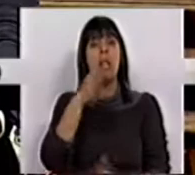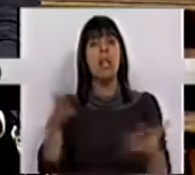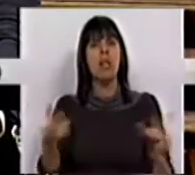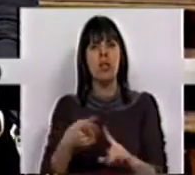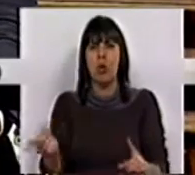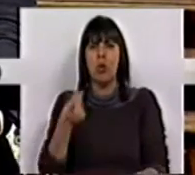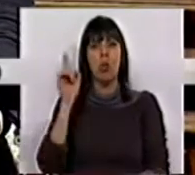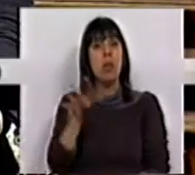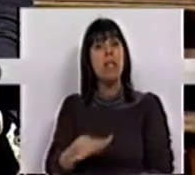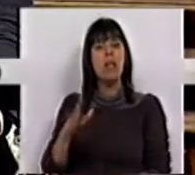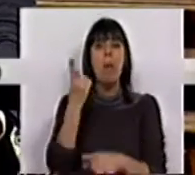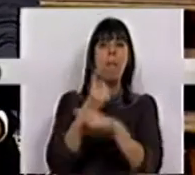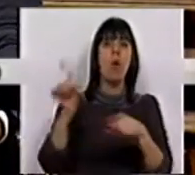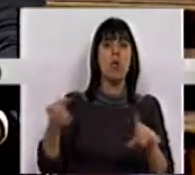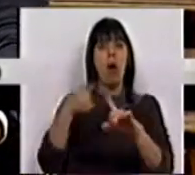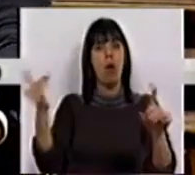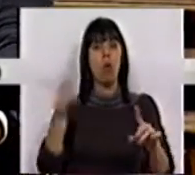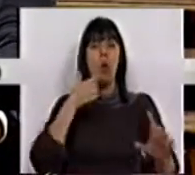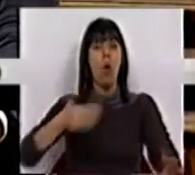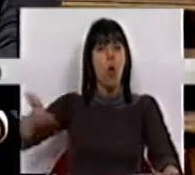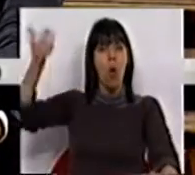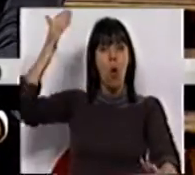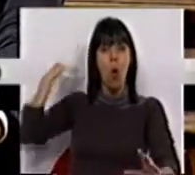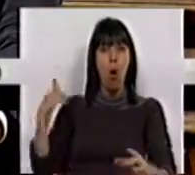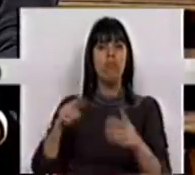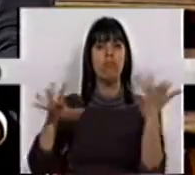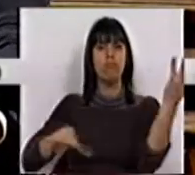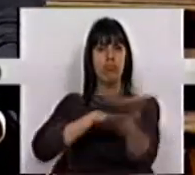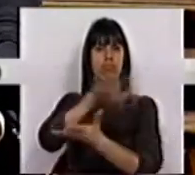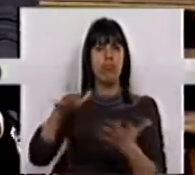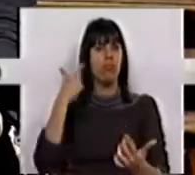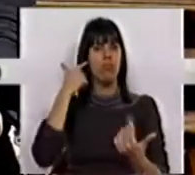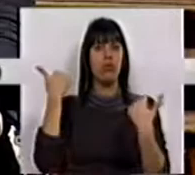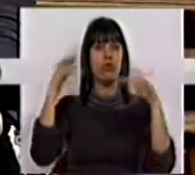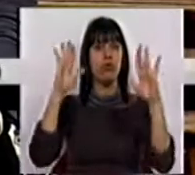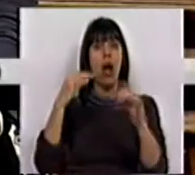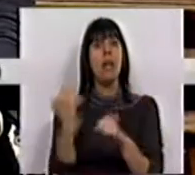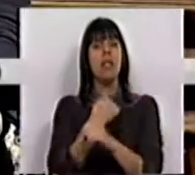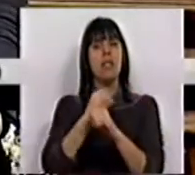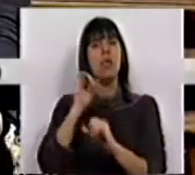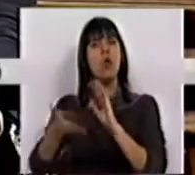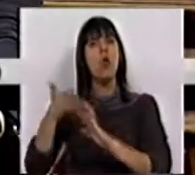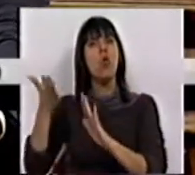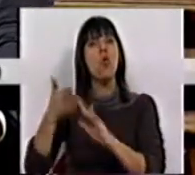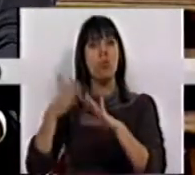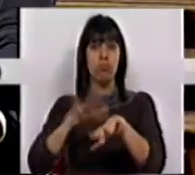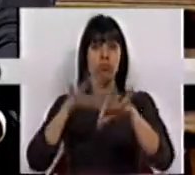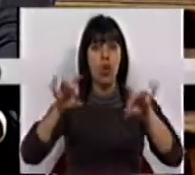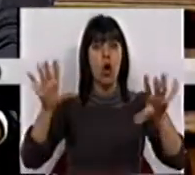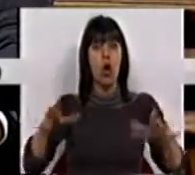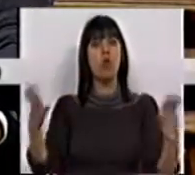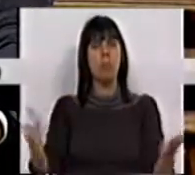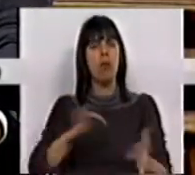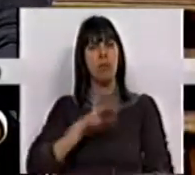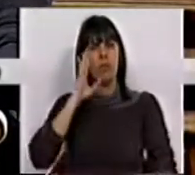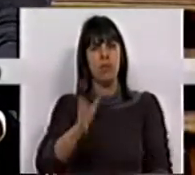dito, uma situação pontual. Há muito tempo que o caos está instalado nos serviços de urgência dos hospitais